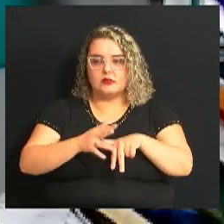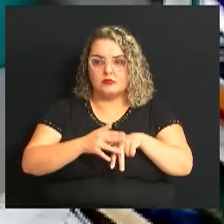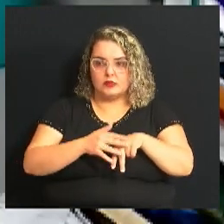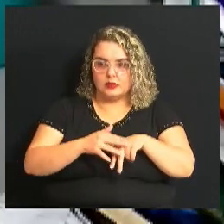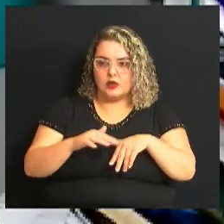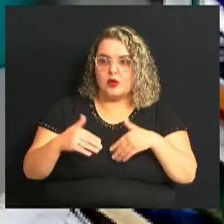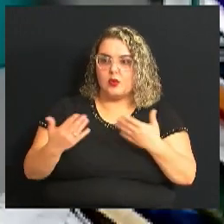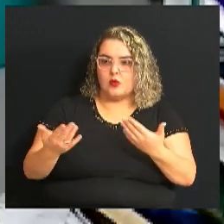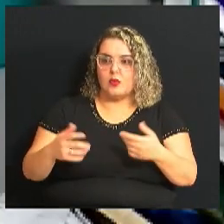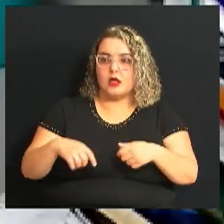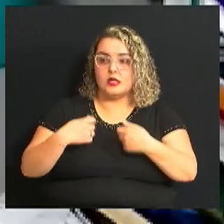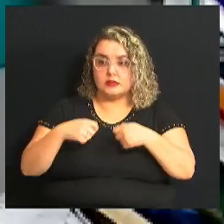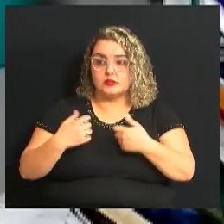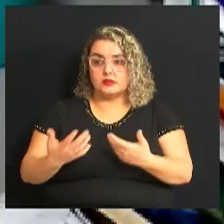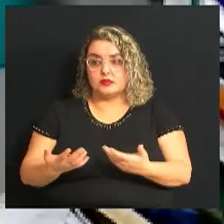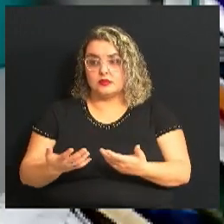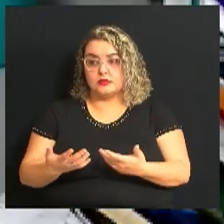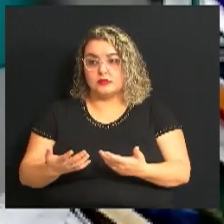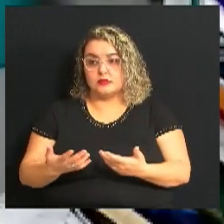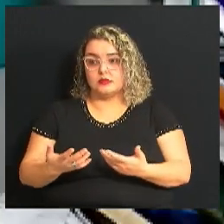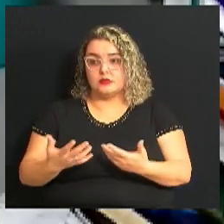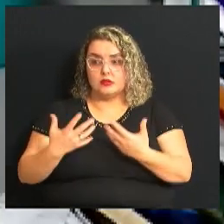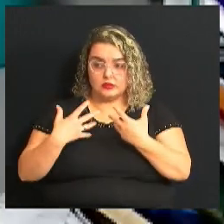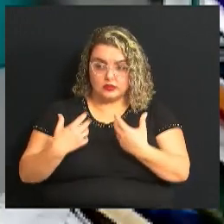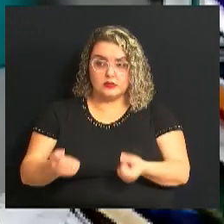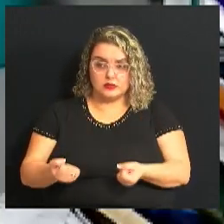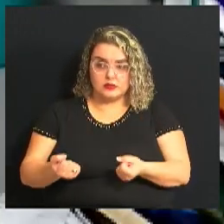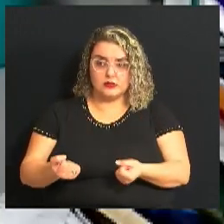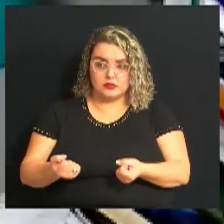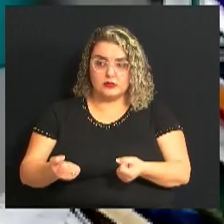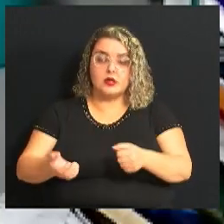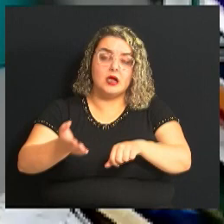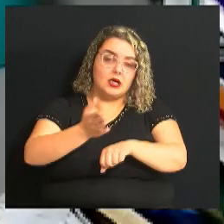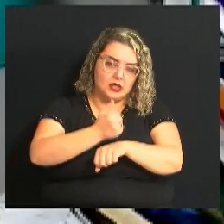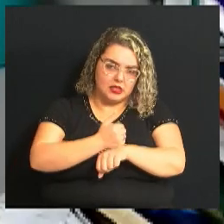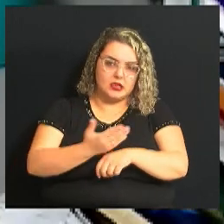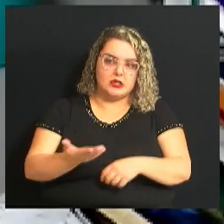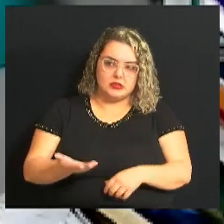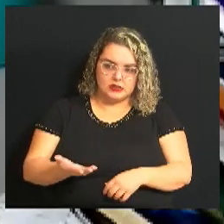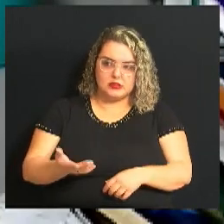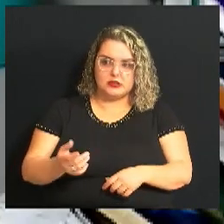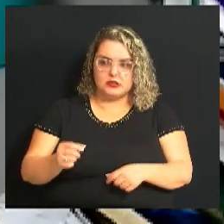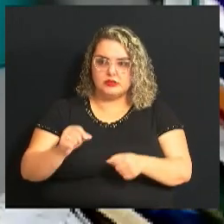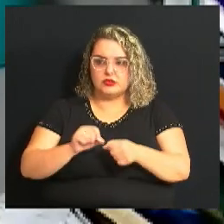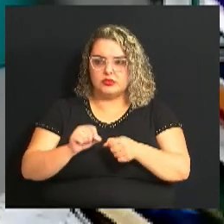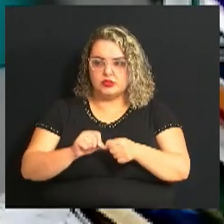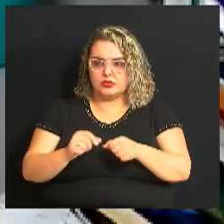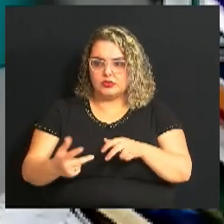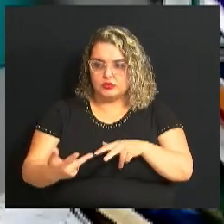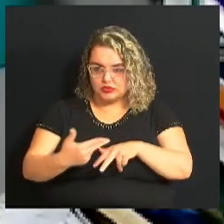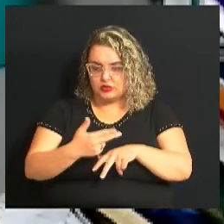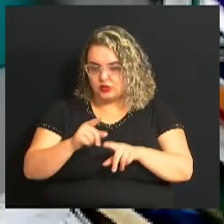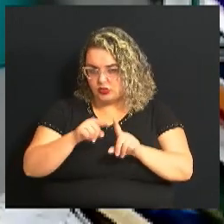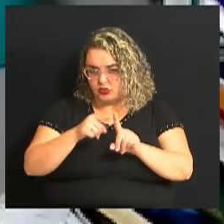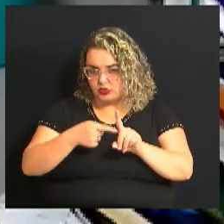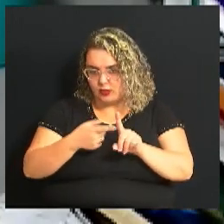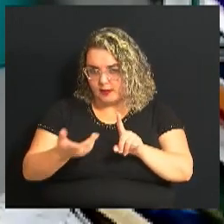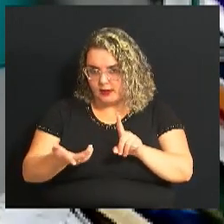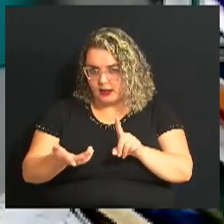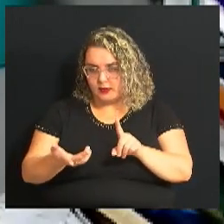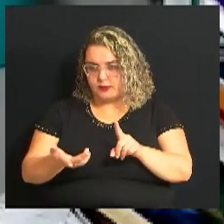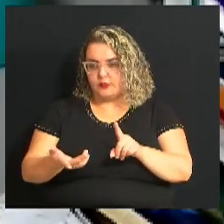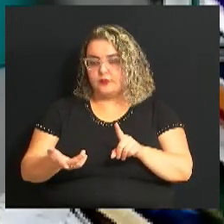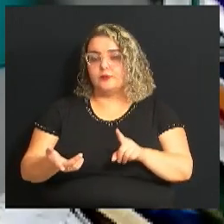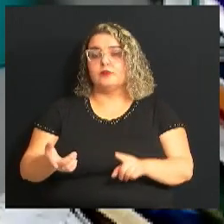quais ela precisa se submeter anteriormente à realização ali do parto, e isso, a